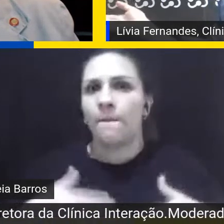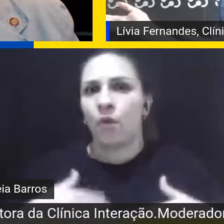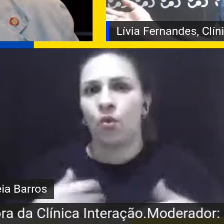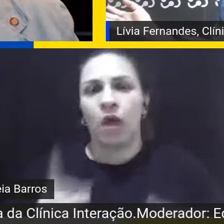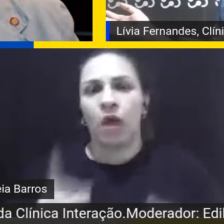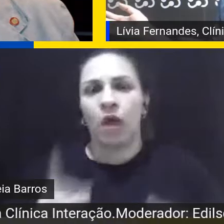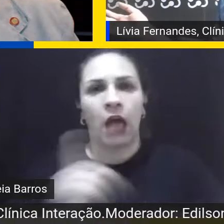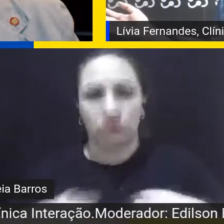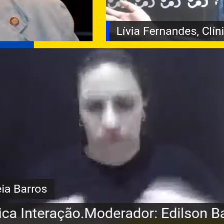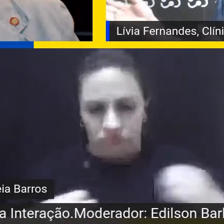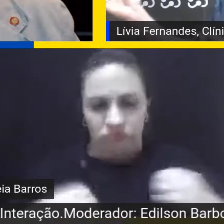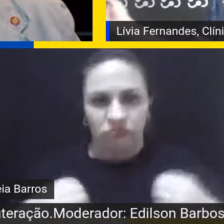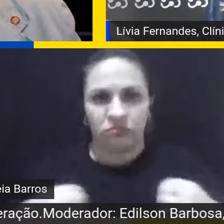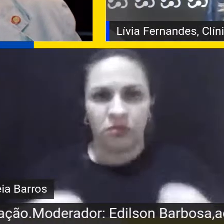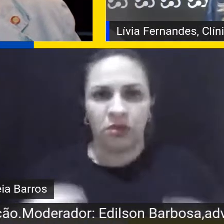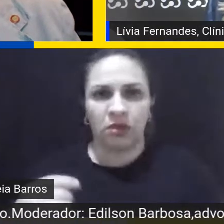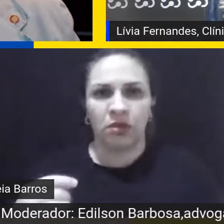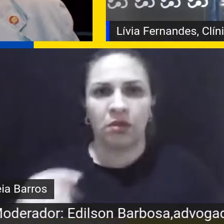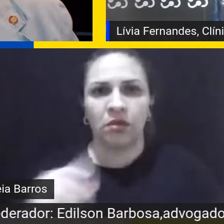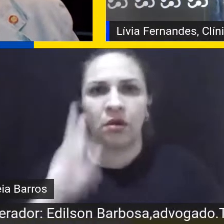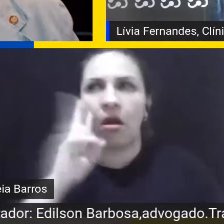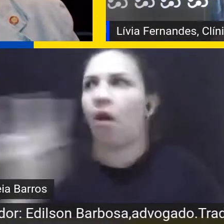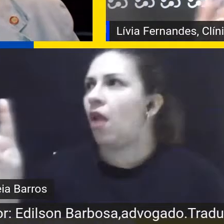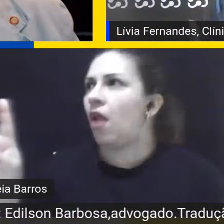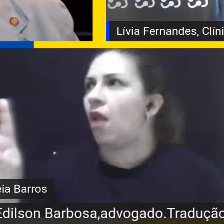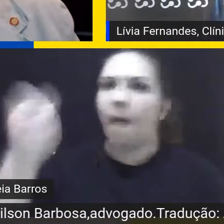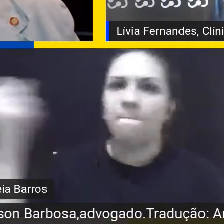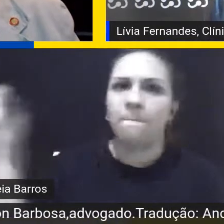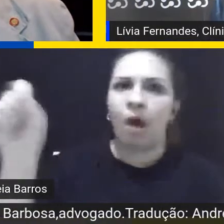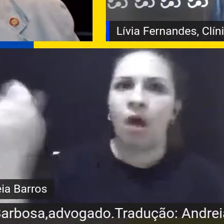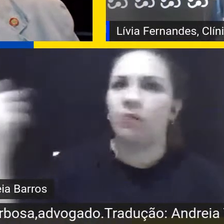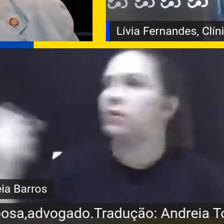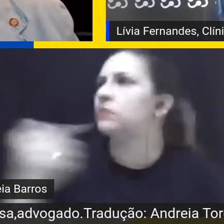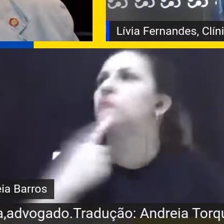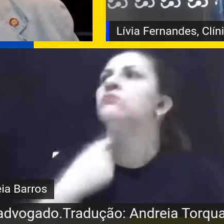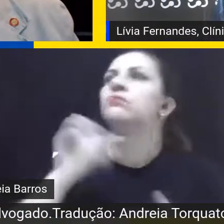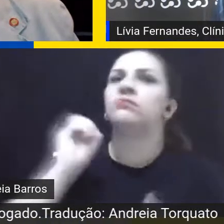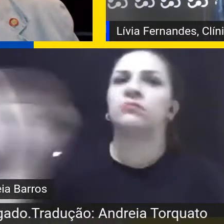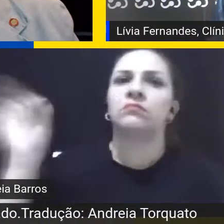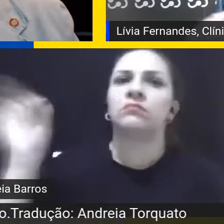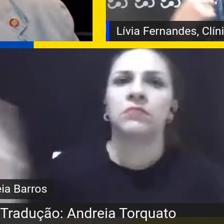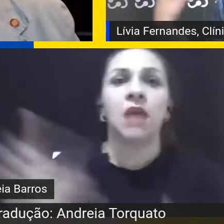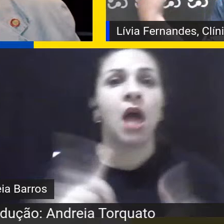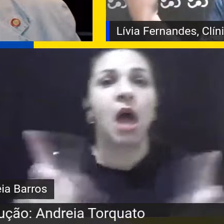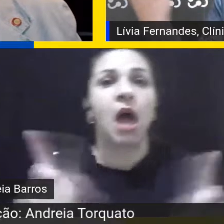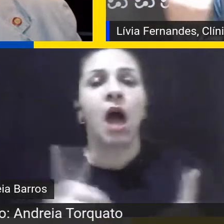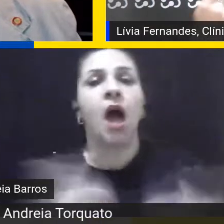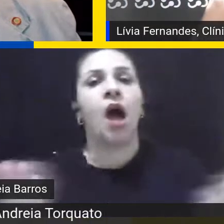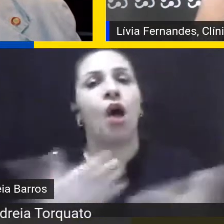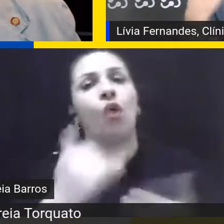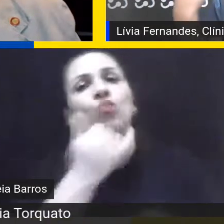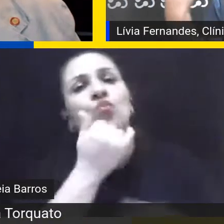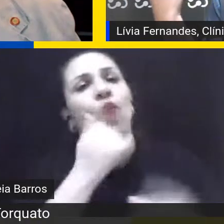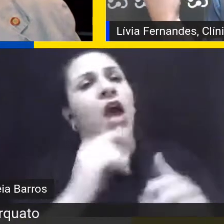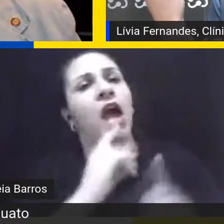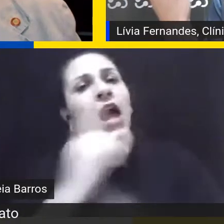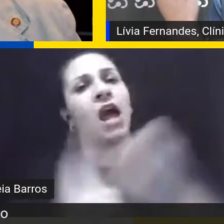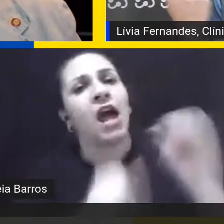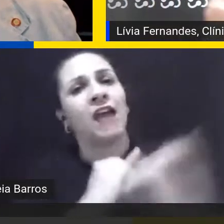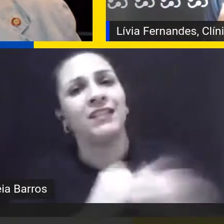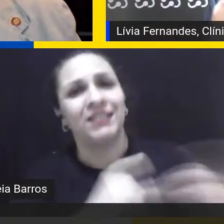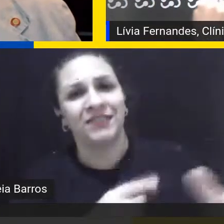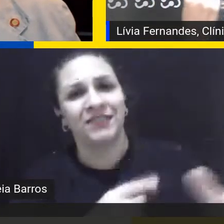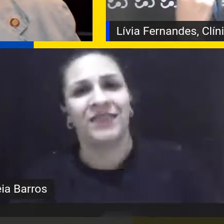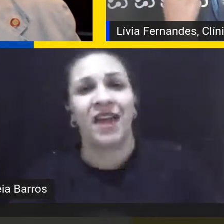a criança ficava olhando para a porta, querendo sair. E aí muitos pais dizendo que, inclusive, davam voltas